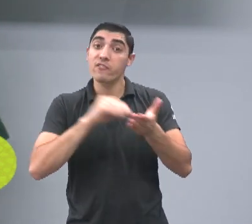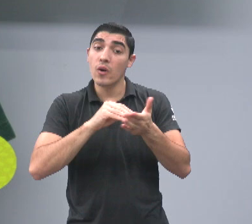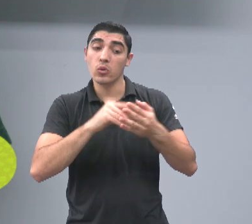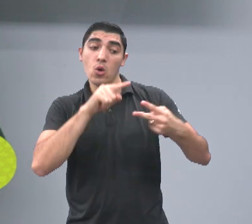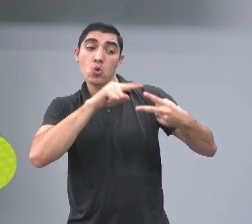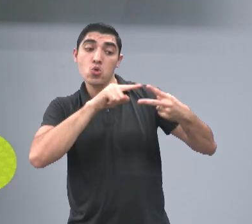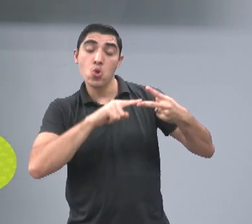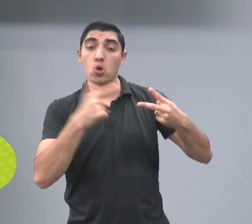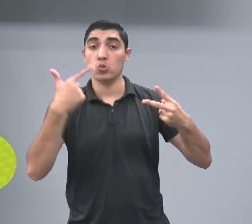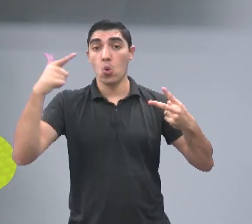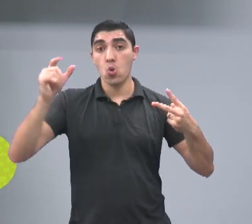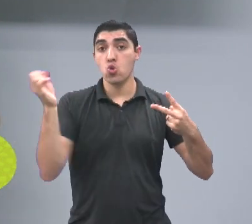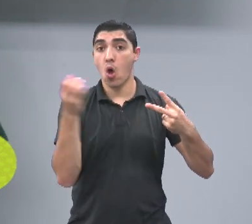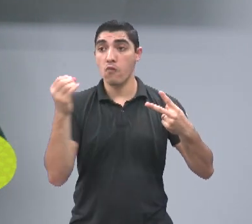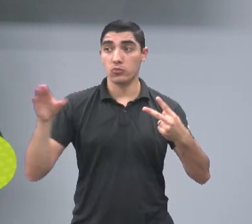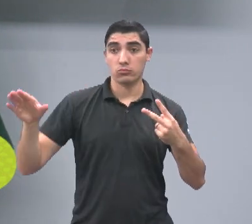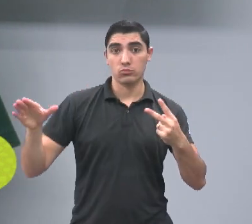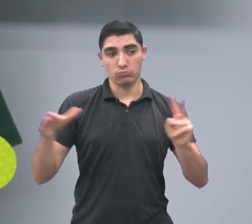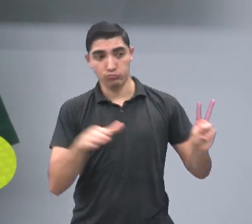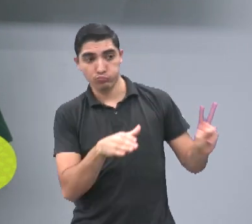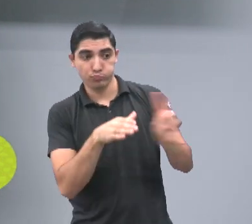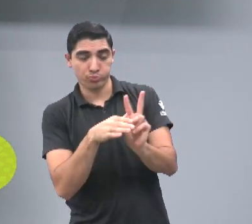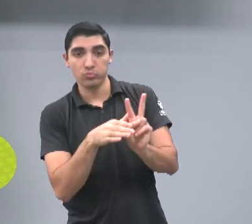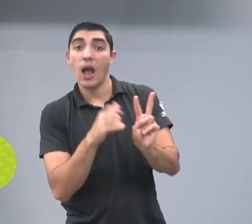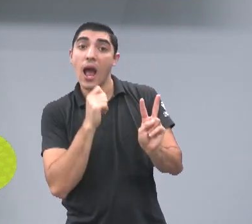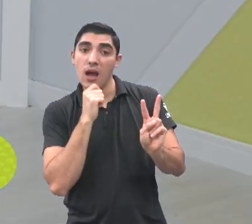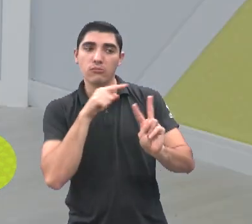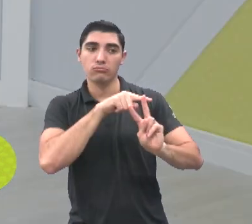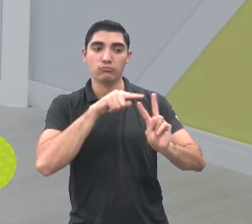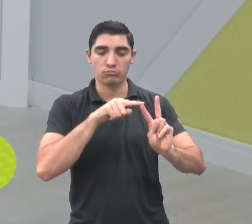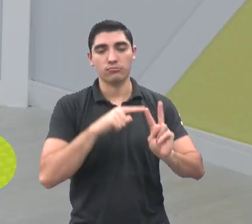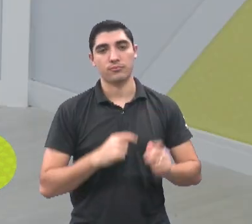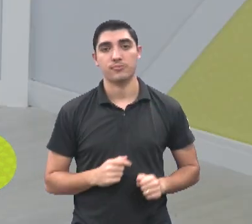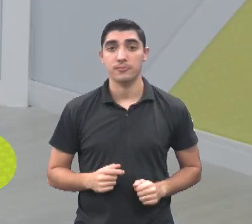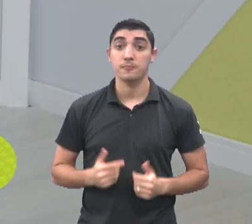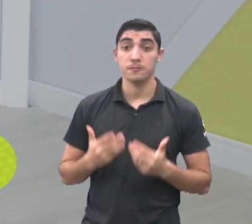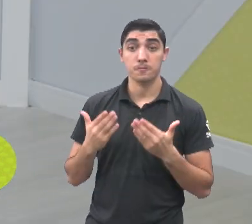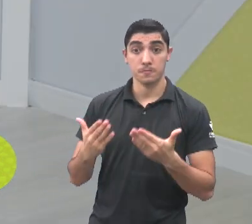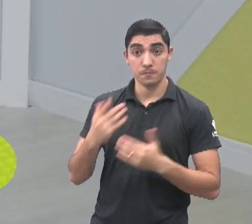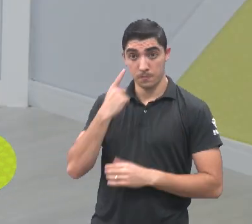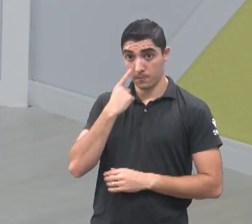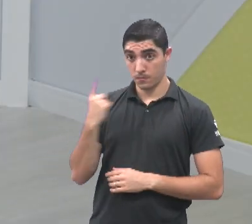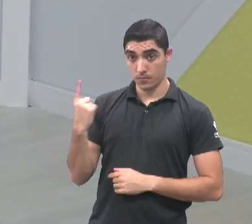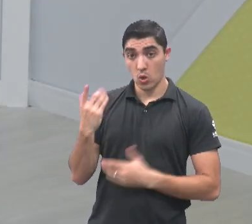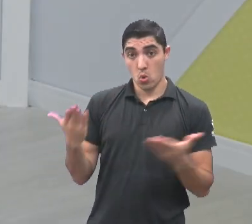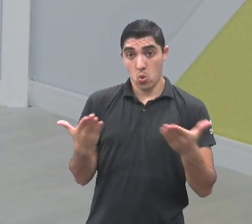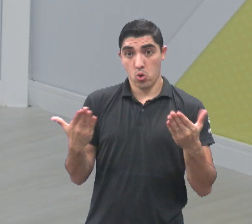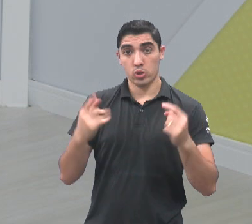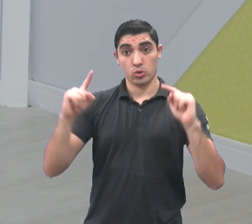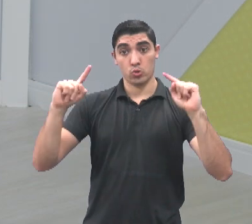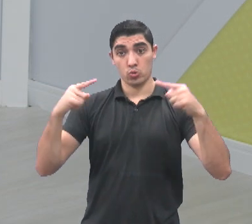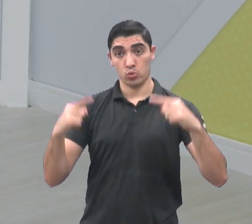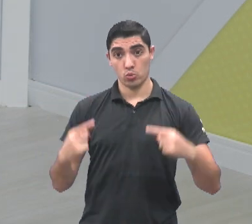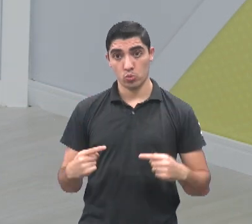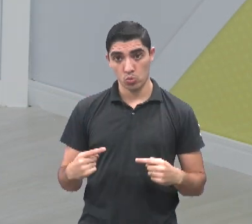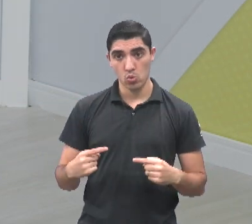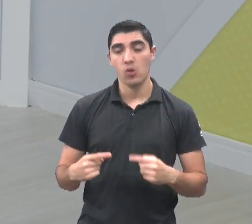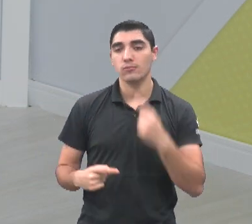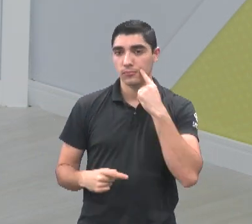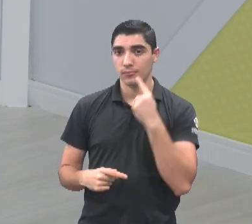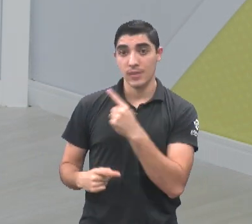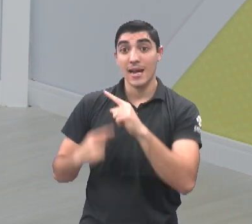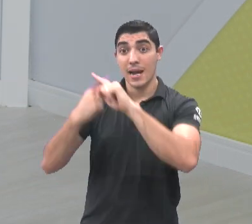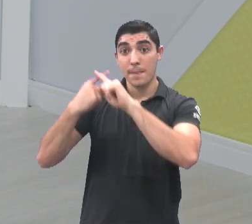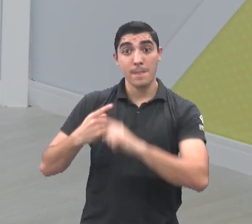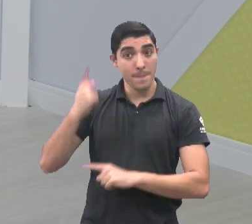Então, para ter opção aí para o Paulo ter opção para trabalhar. Matheus, coloca pra gente jogos de hoje da 9ª rodada do Campeonato Paulista da